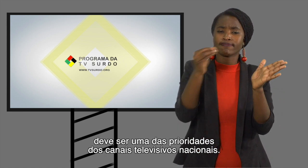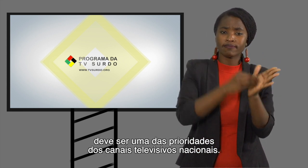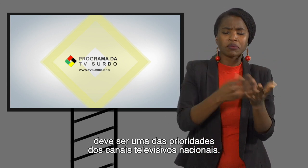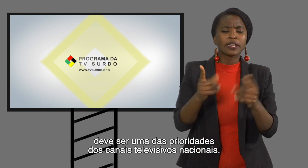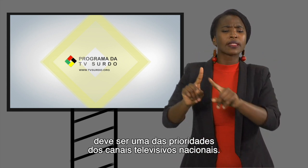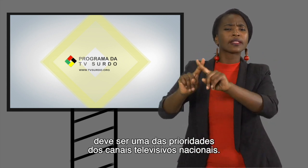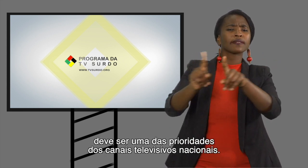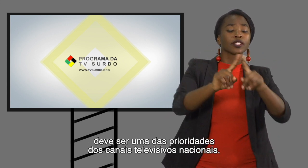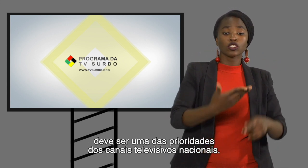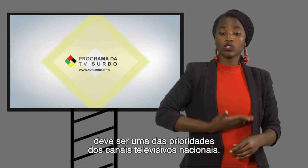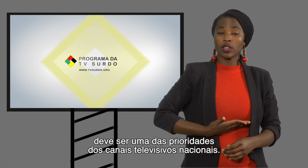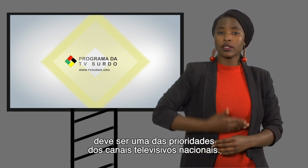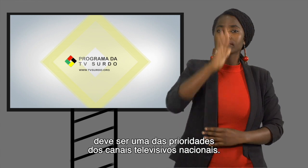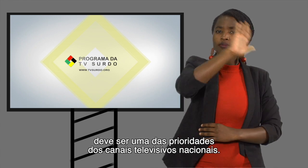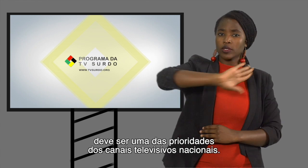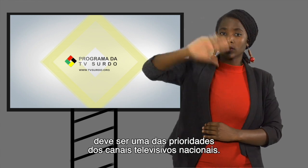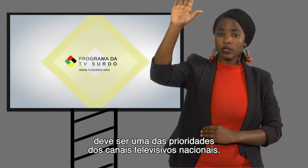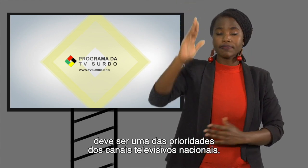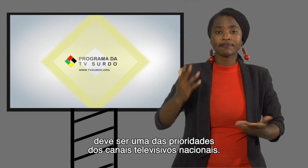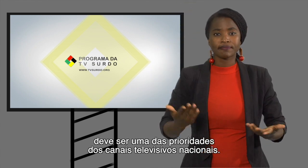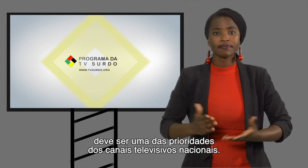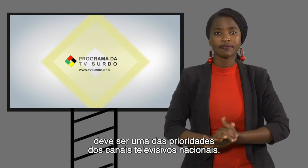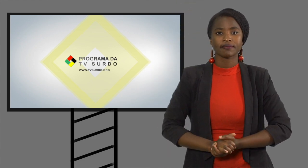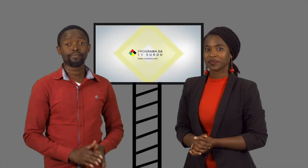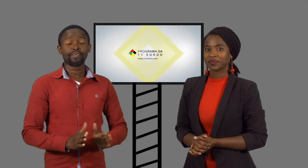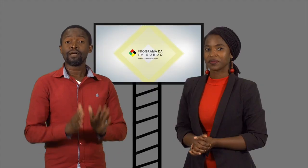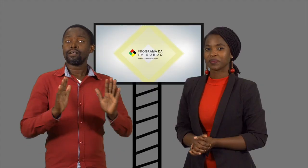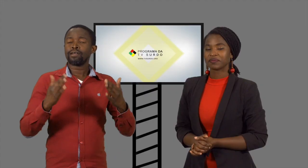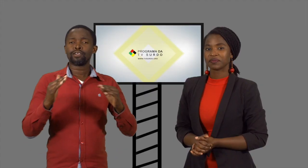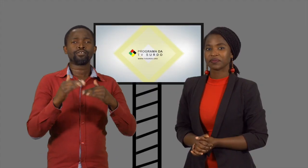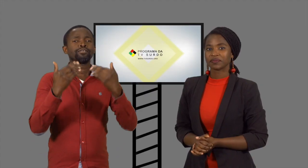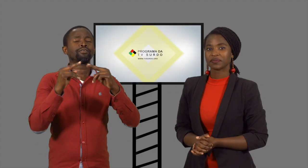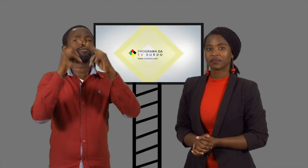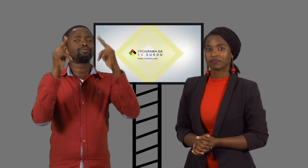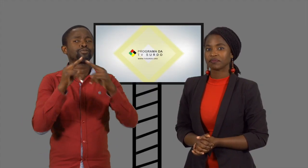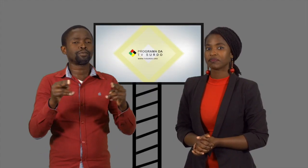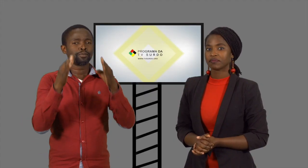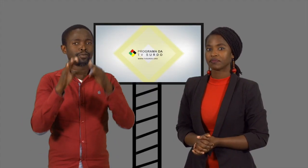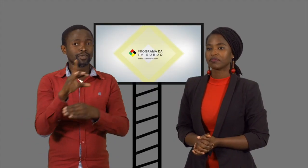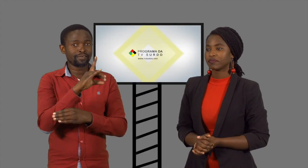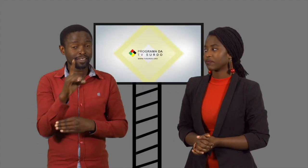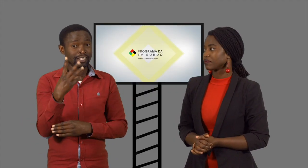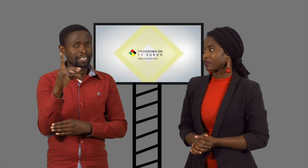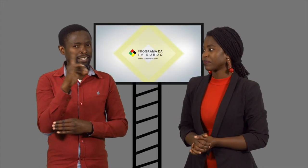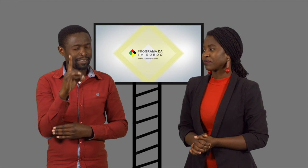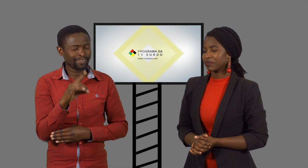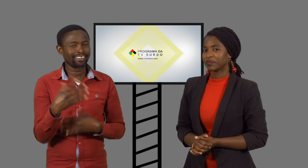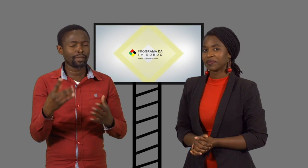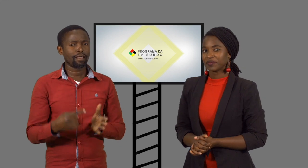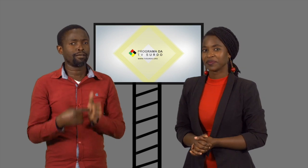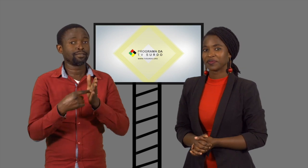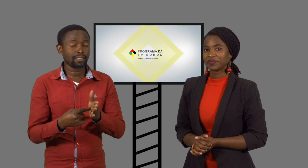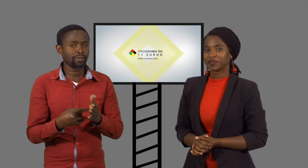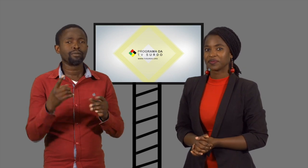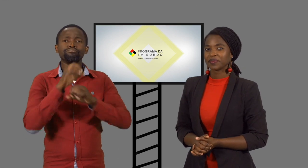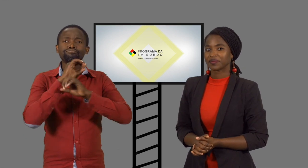deve ser uma das prioridades dos canais televisivos nacionais. Por exemplo, os surdos não sabem o que é